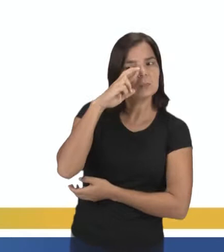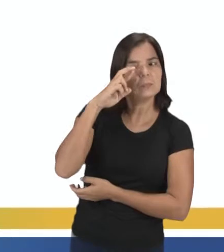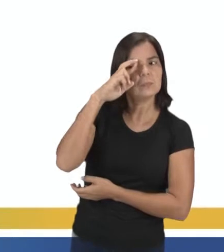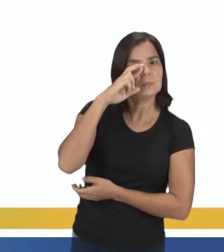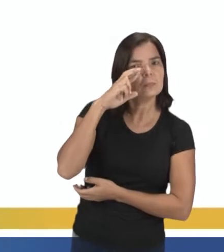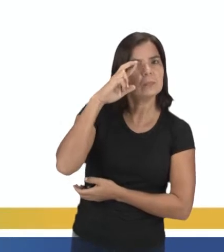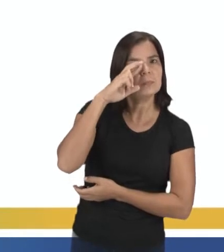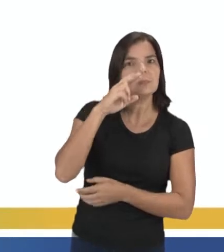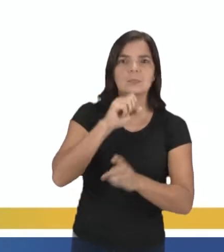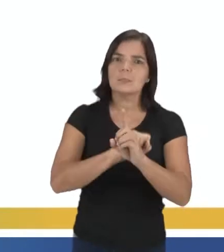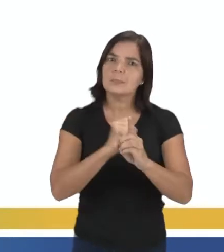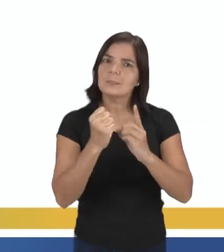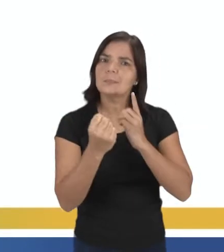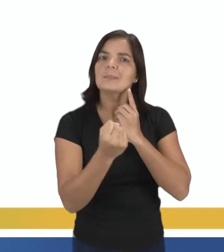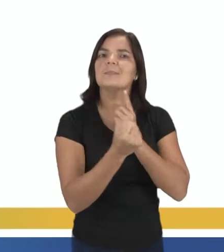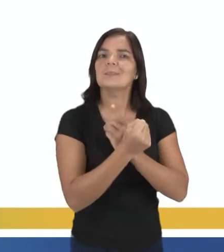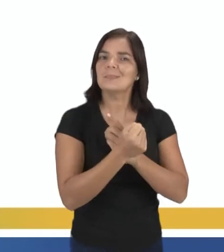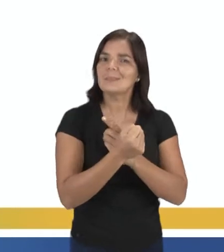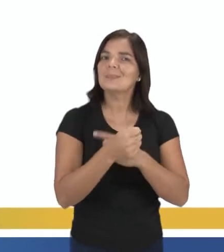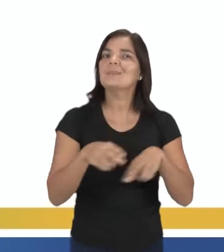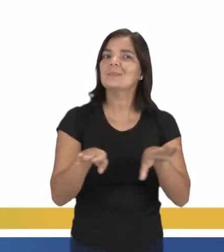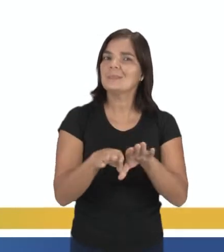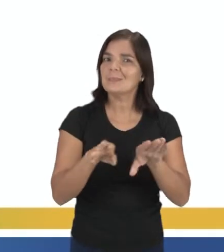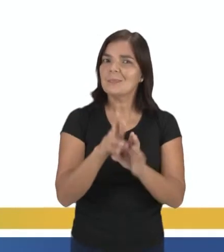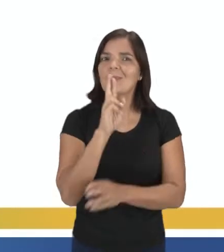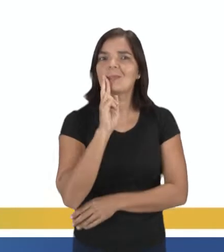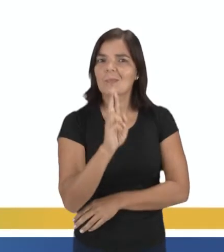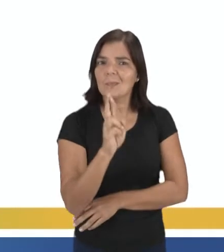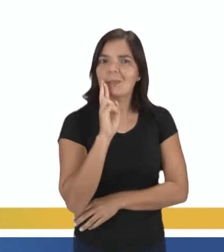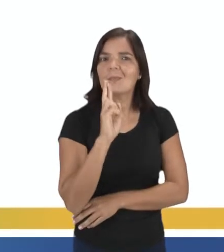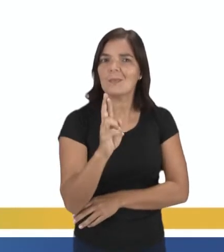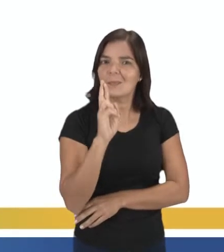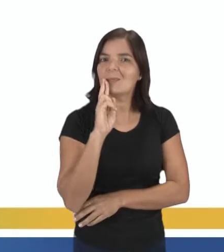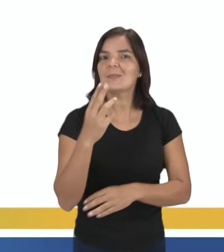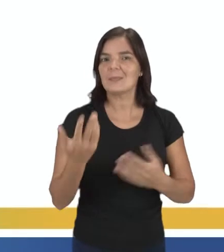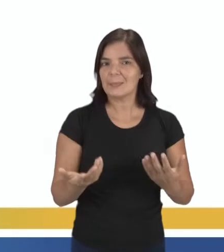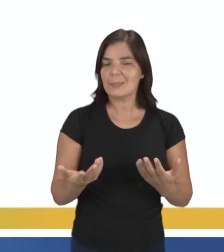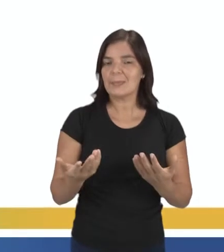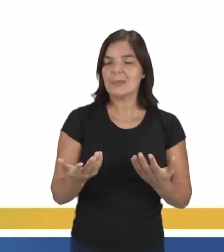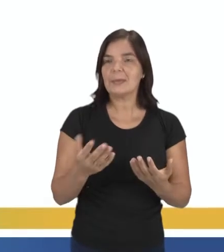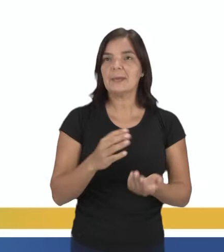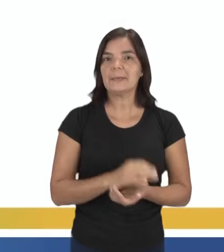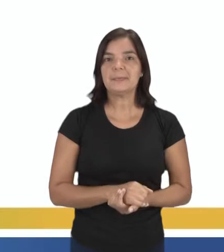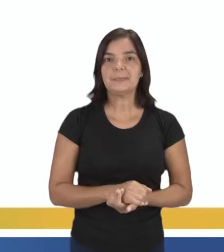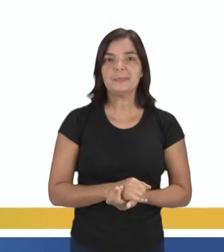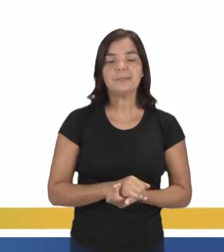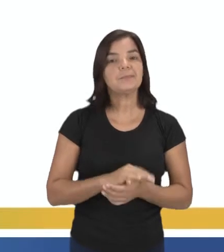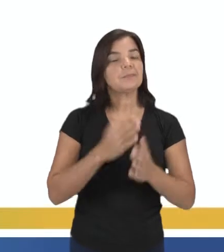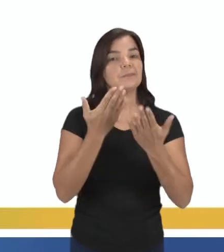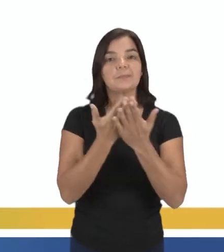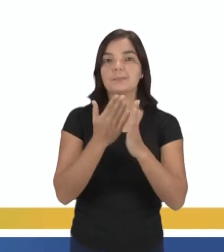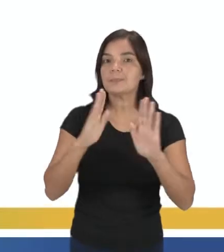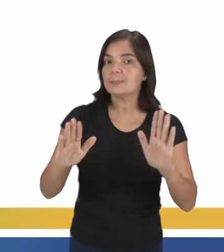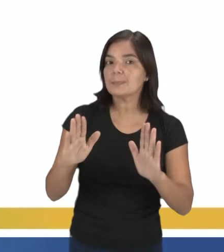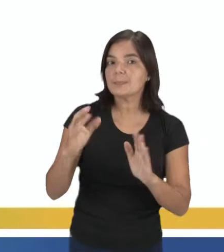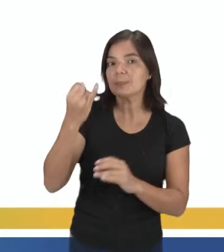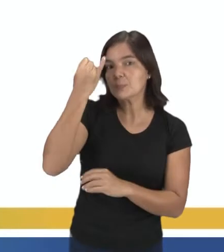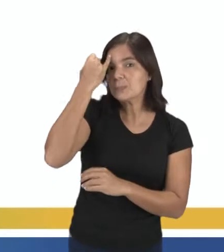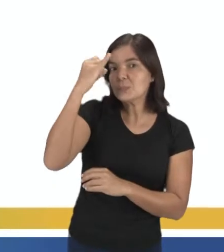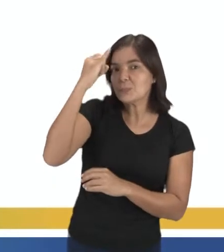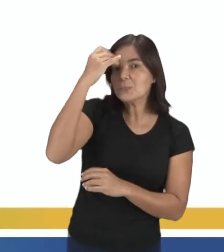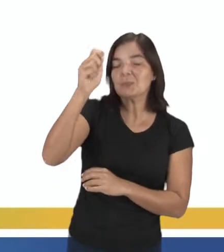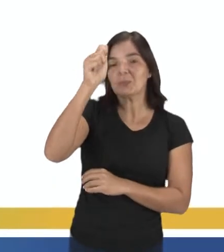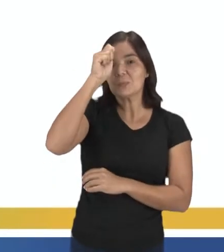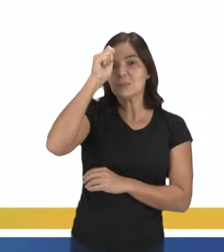a sociedade e também, por que não, criticá-la, tá? Então, apagando-se a ideia do